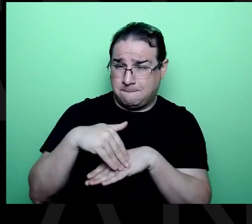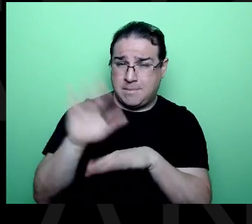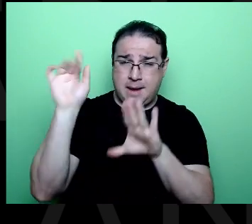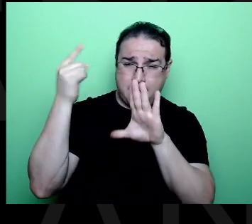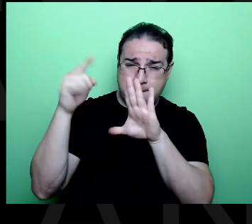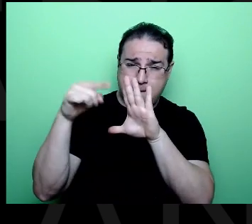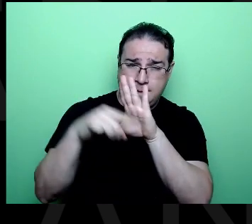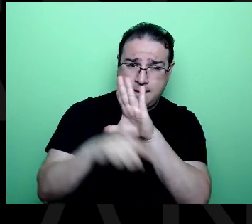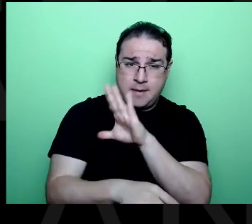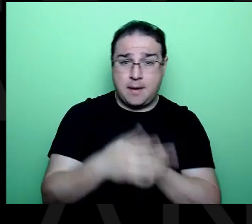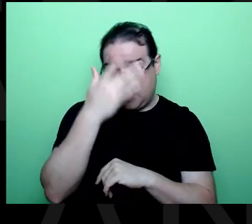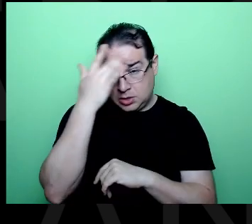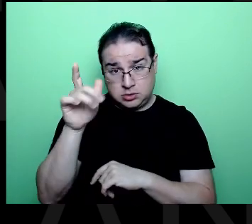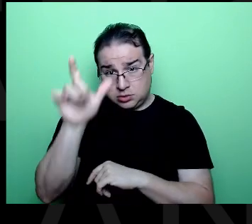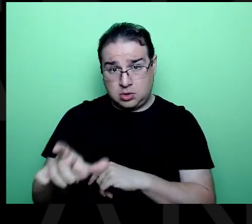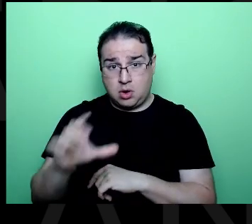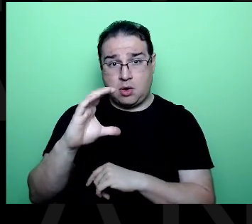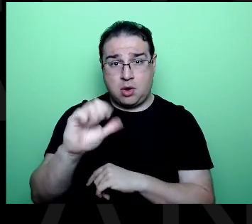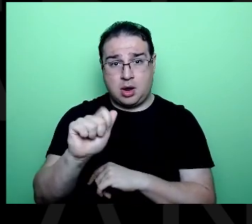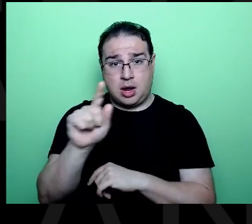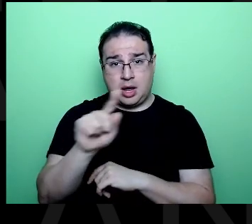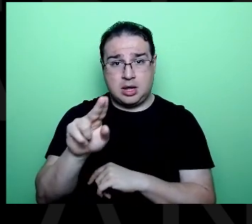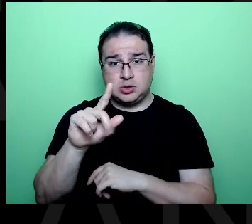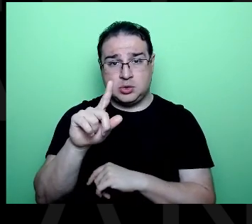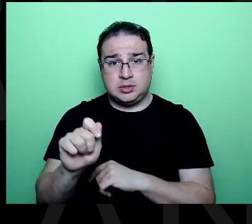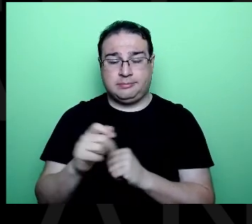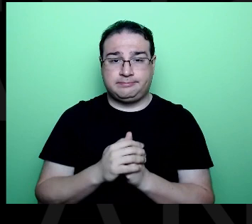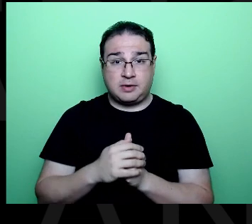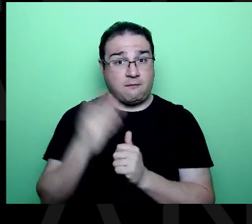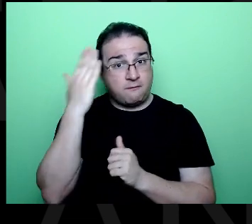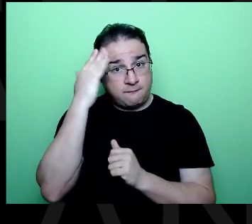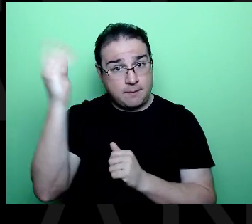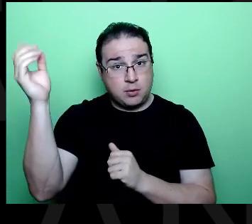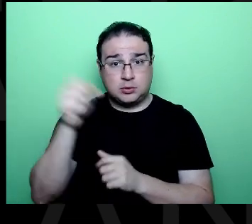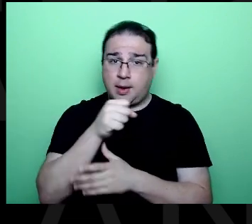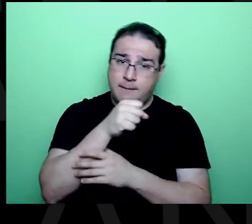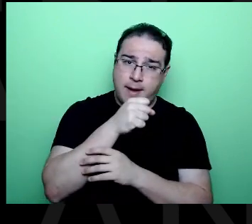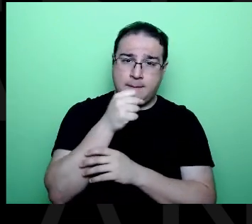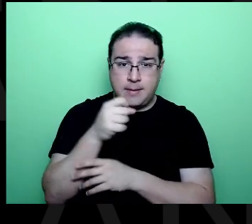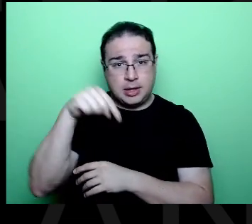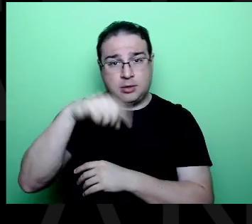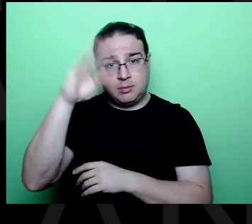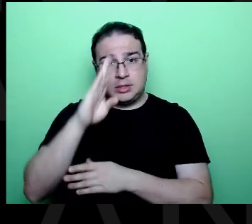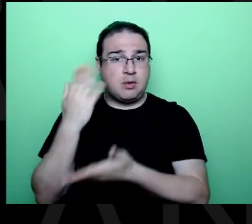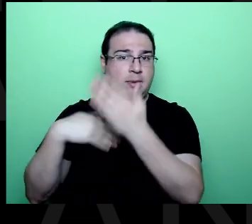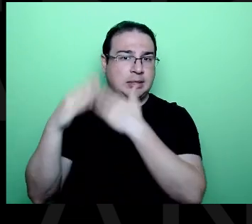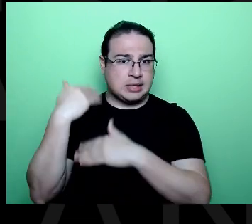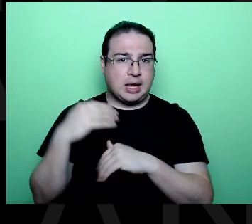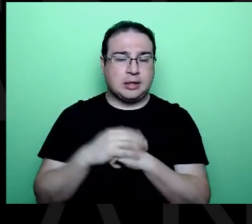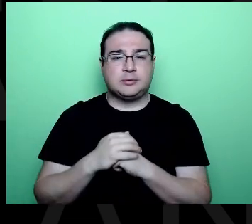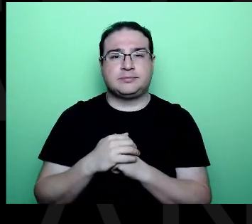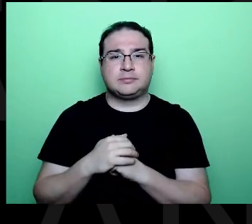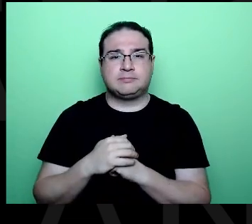né? Então, ainda mais uma personalidade como ele. E como a gente está meio que chegando no fim do